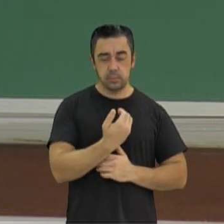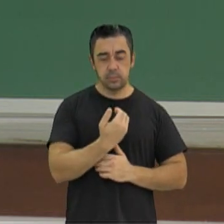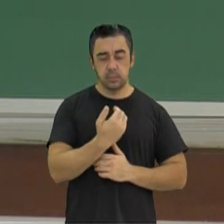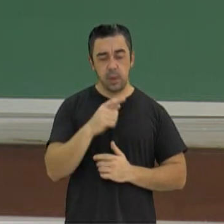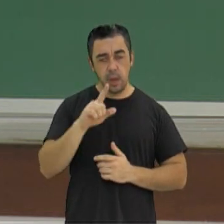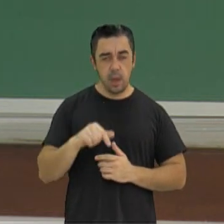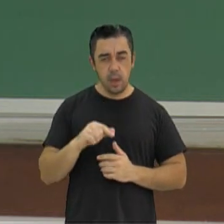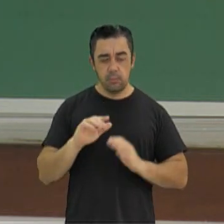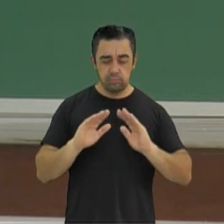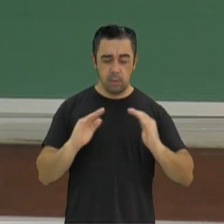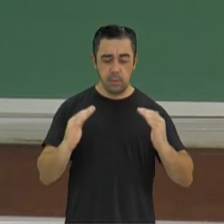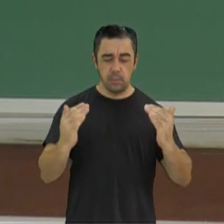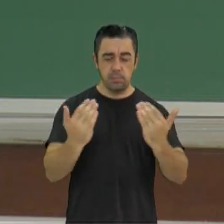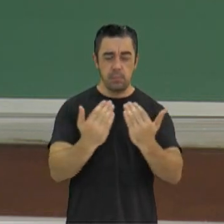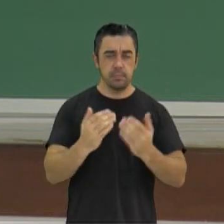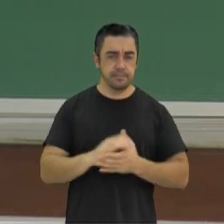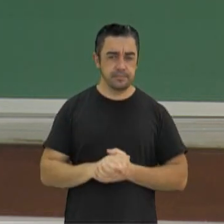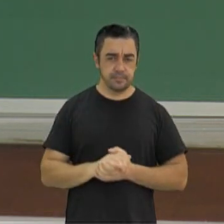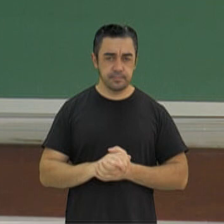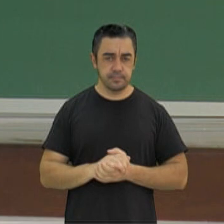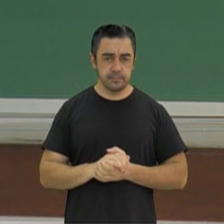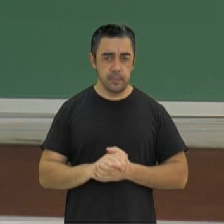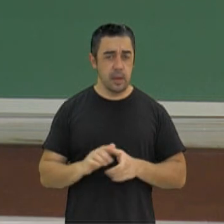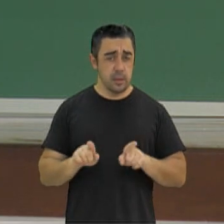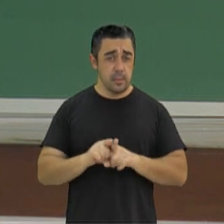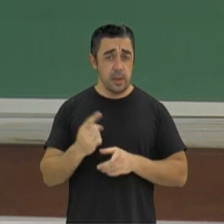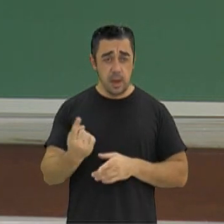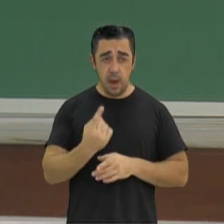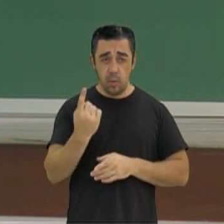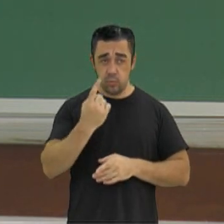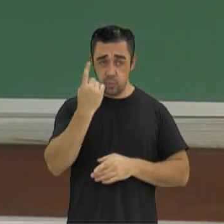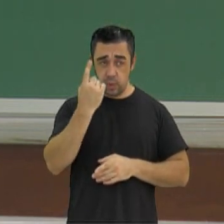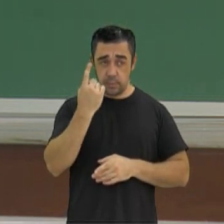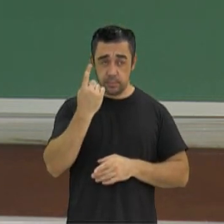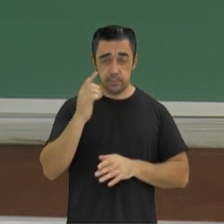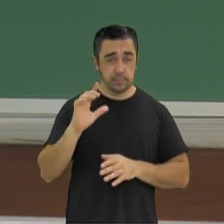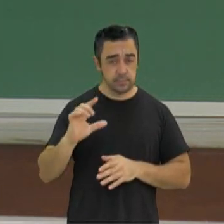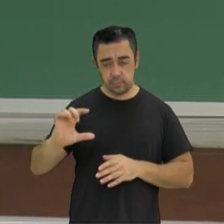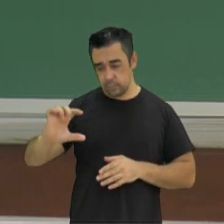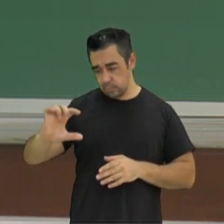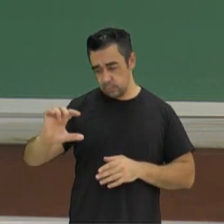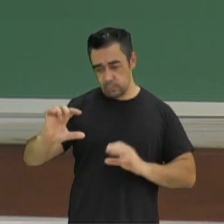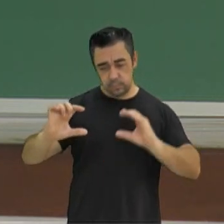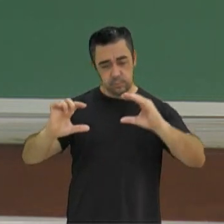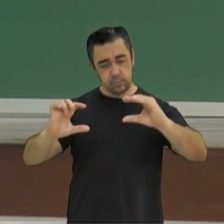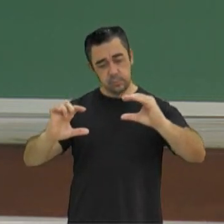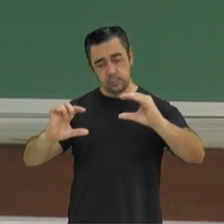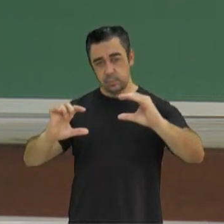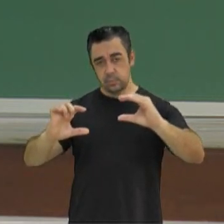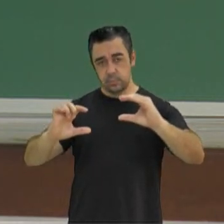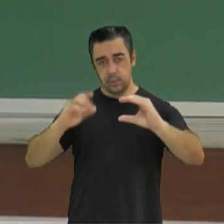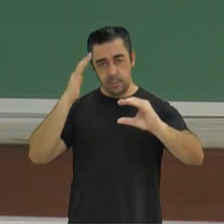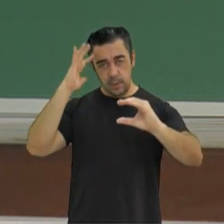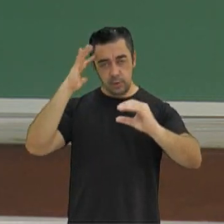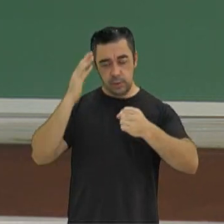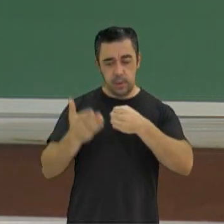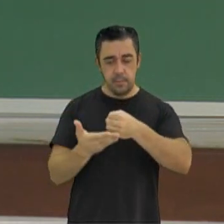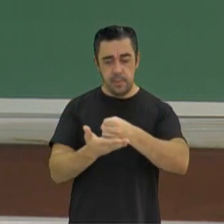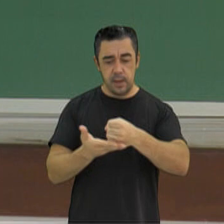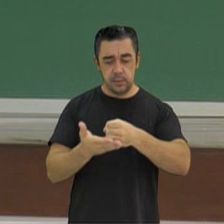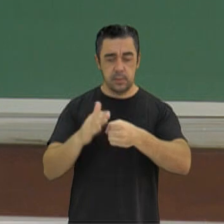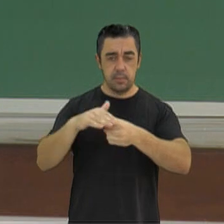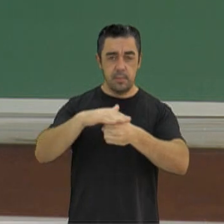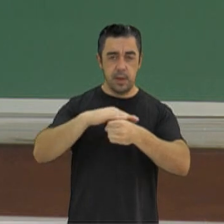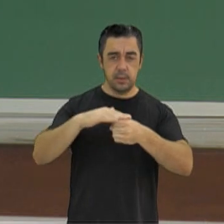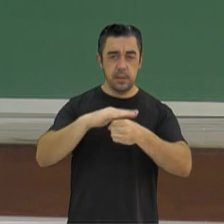essa estrutura. Você tem a altura da pirâmide. A altura, cuidado, a altura não é, imagina uma pirâmide, não é aquilo